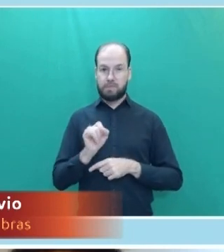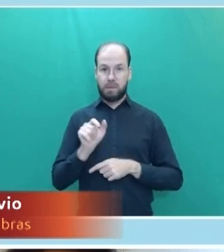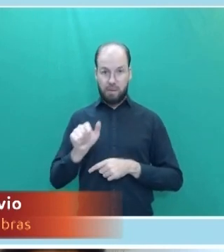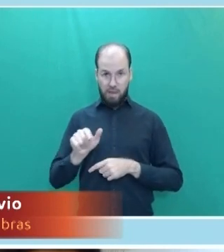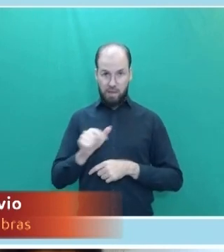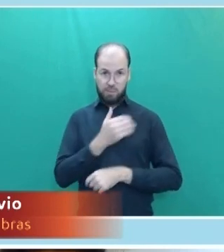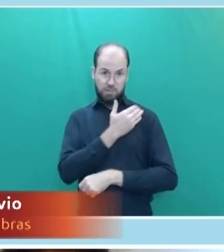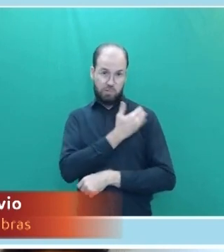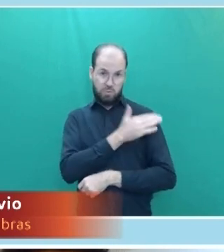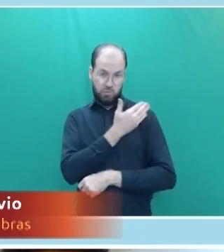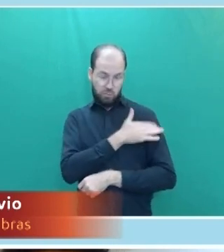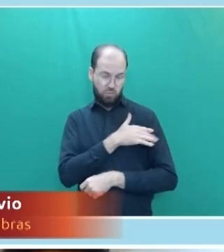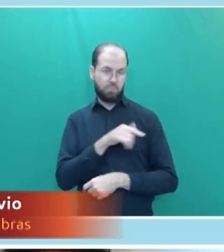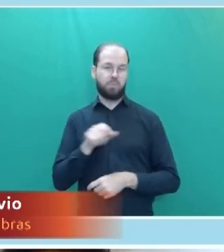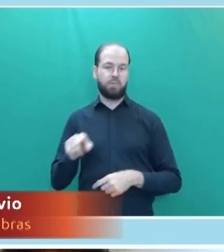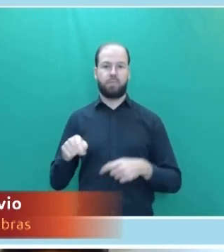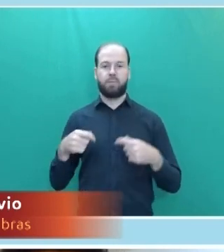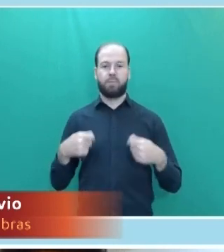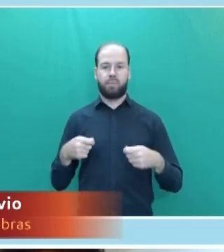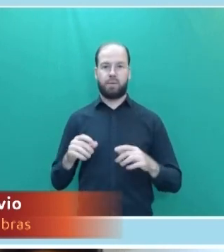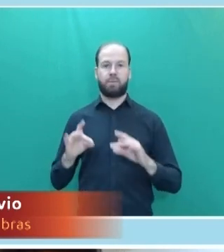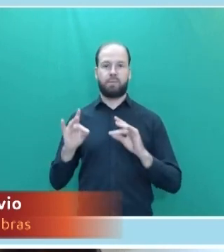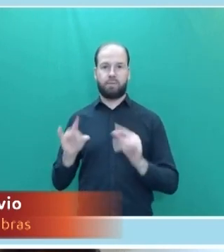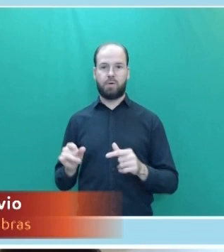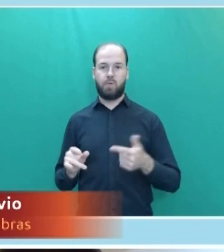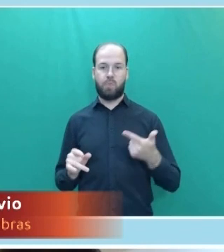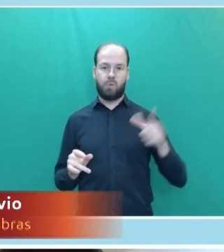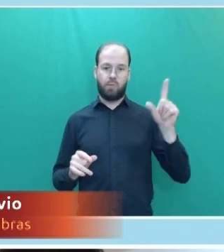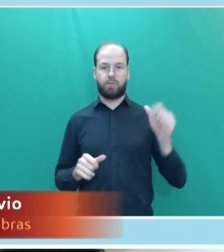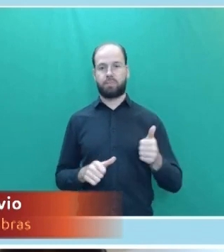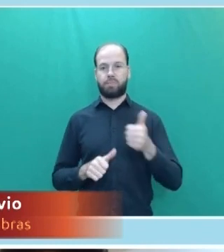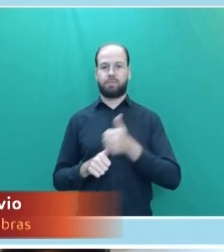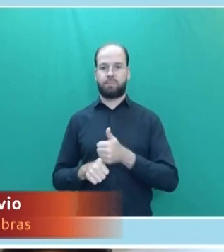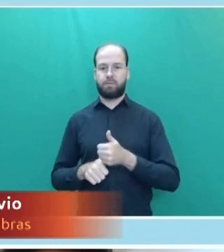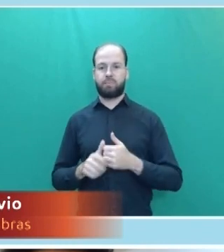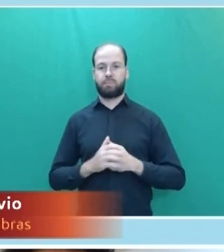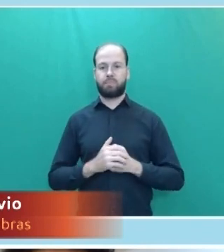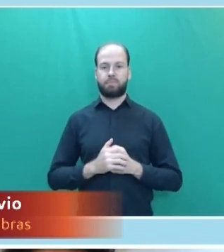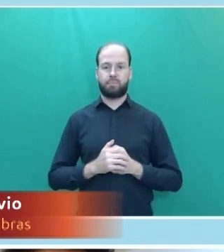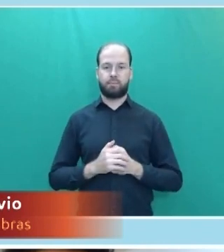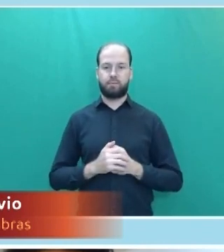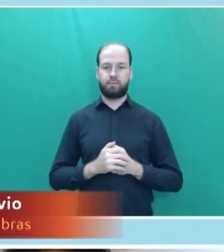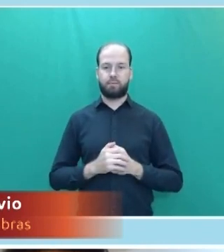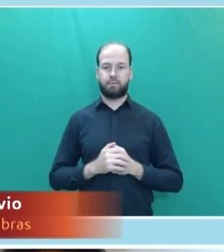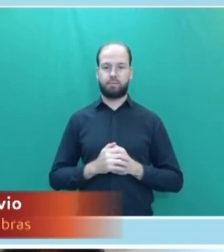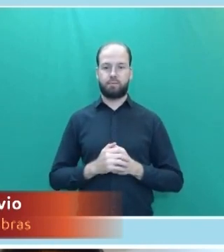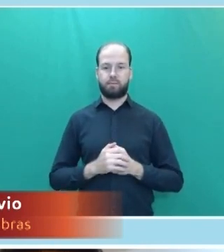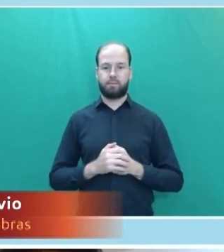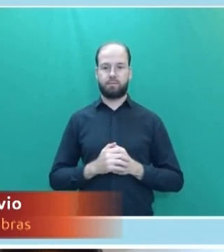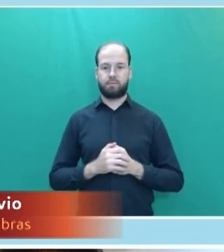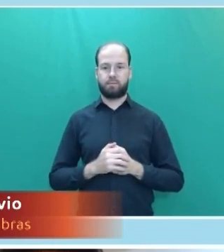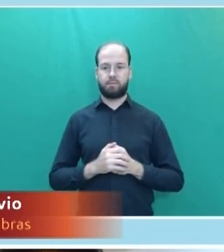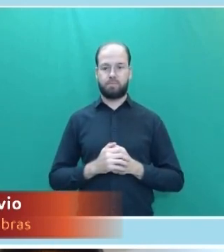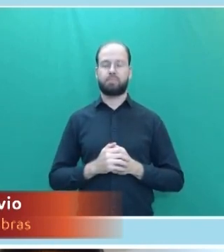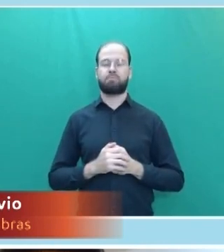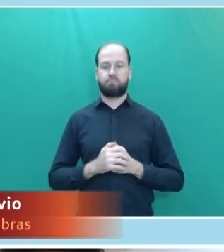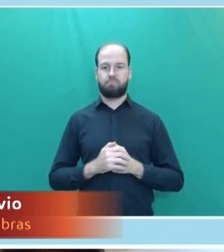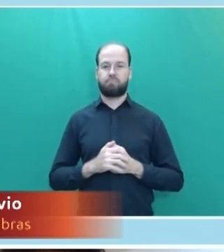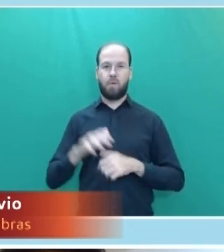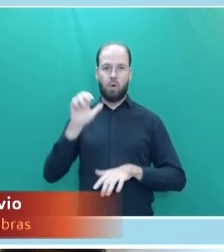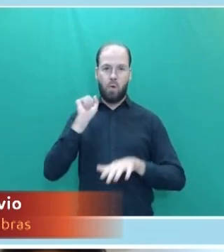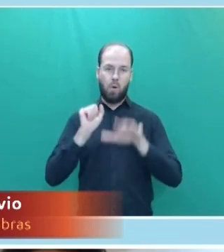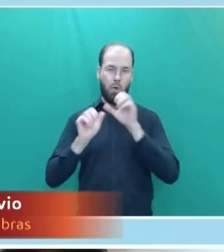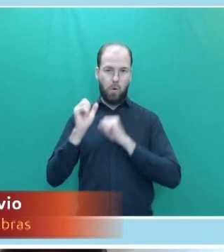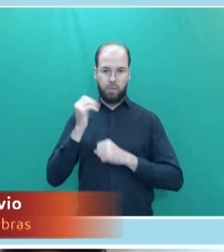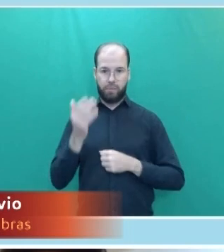ele precisa morrer para que outro nasça. Bom que a gente vai ouvindo a Mari, vai aprendendo tantas coisas, né?